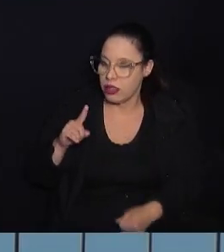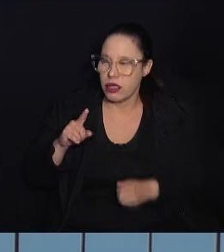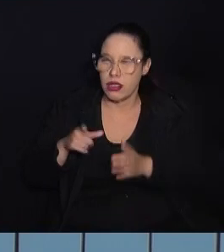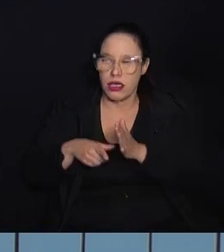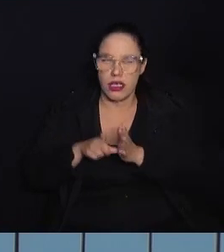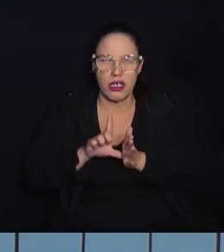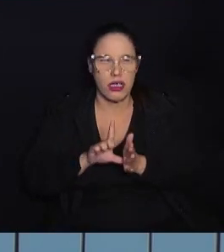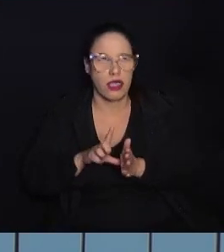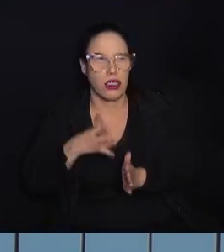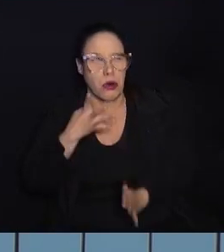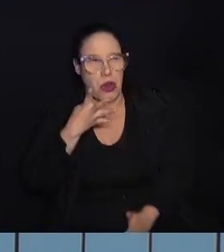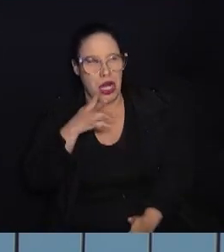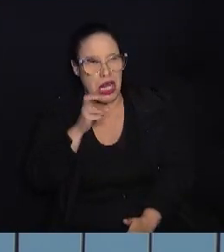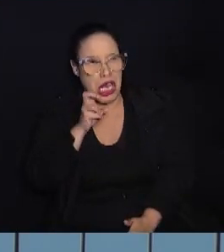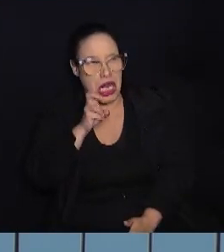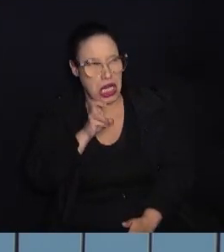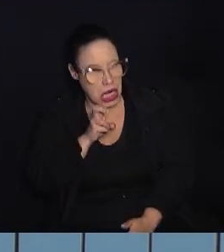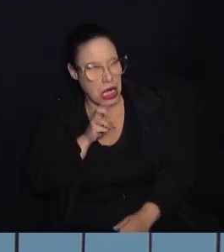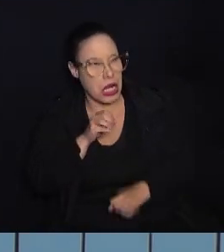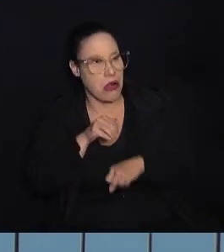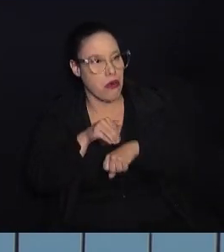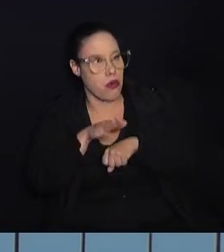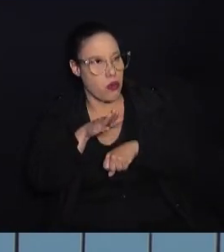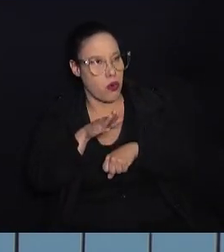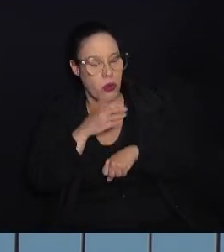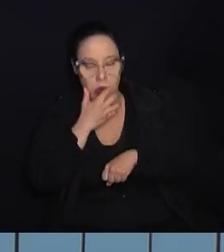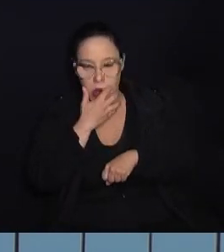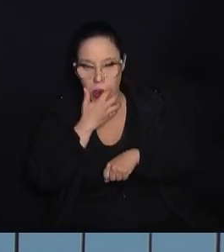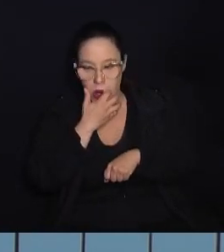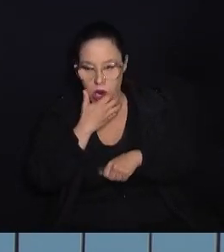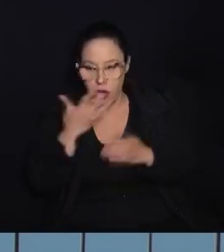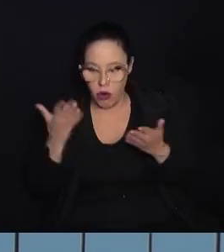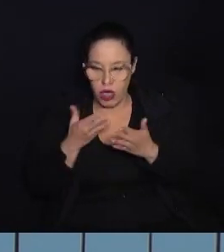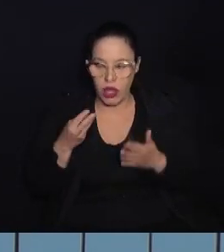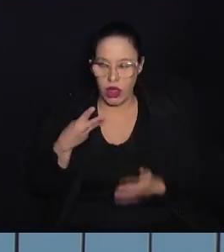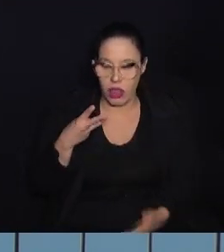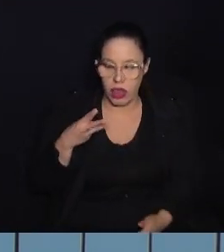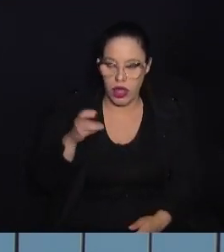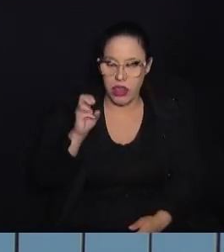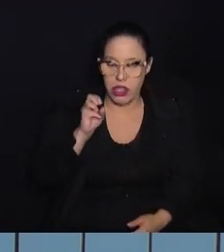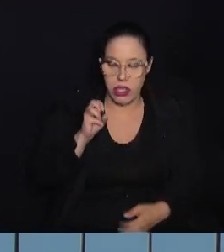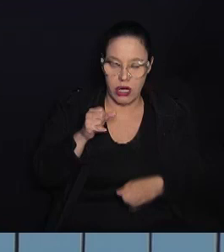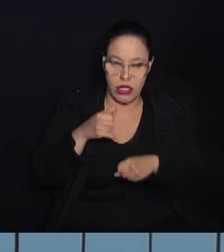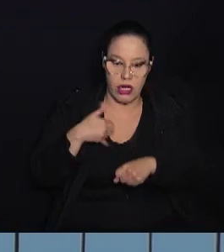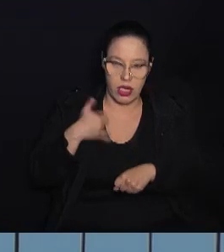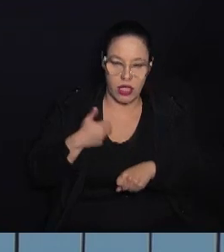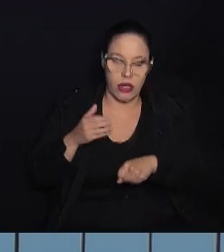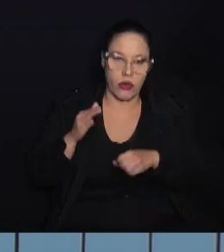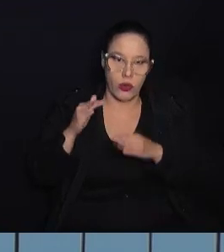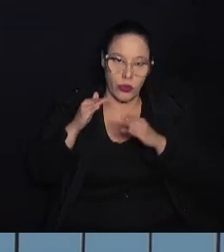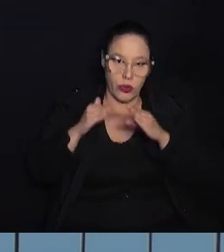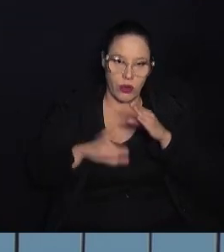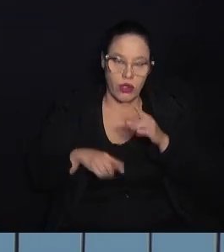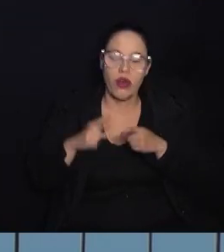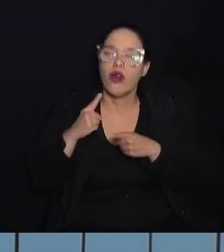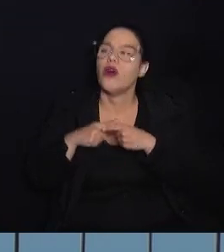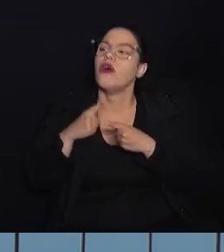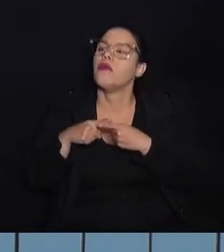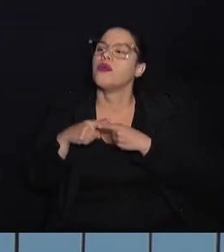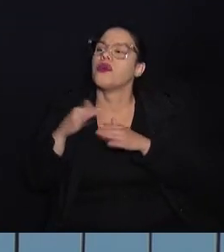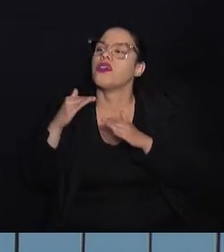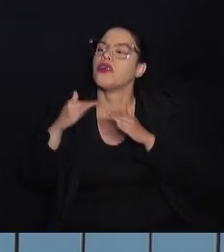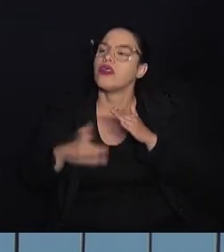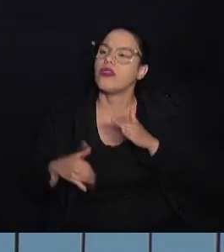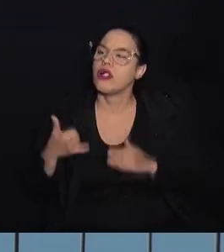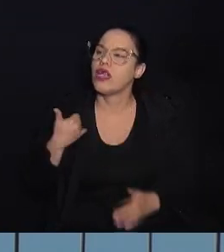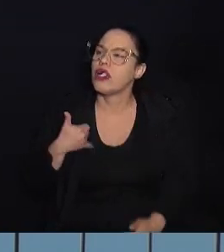Antes, se eu não me engano, era 45 anos, que era o preconizado, isso. E agora houve essa diminuição, né? Por que